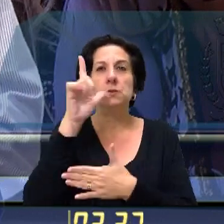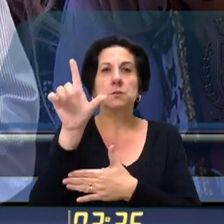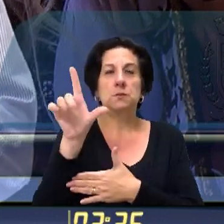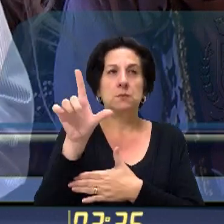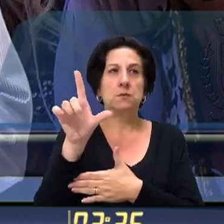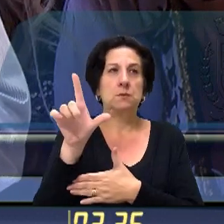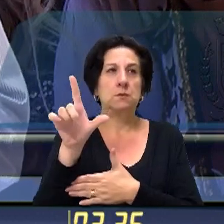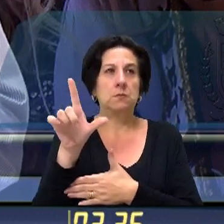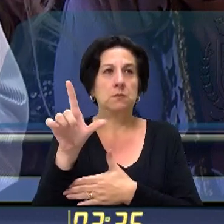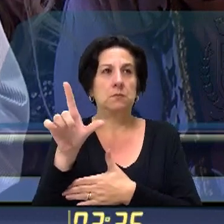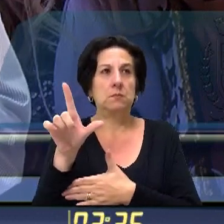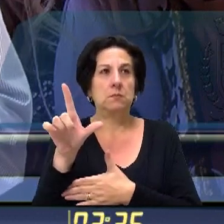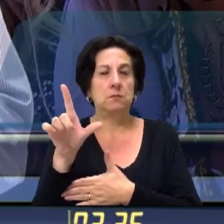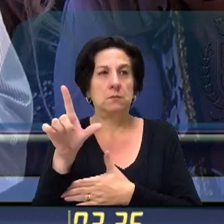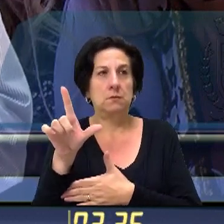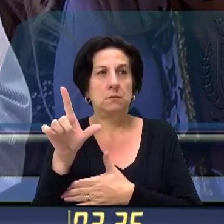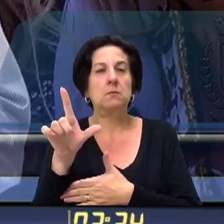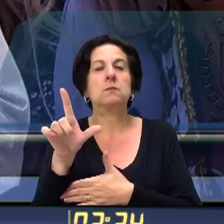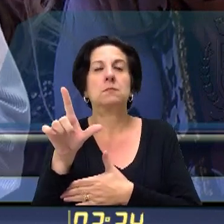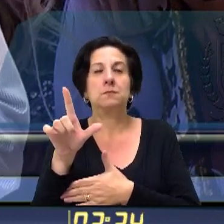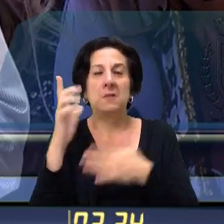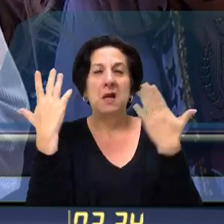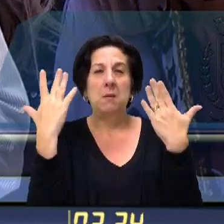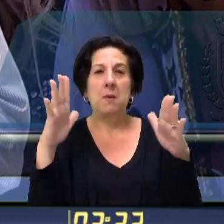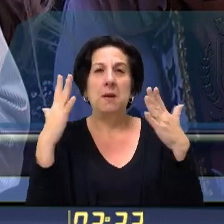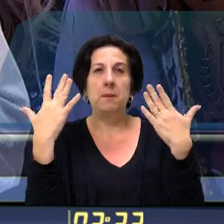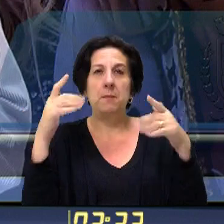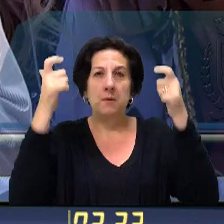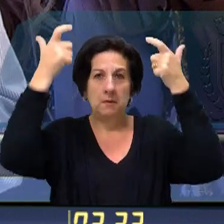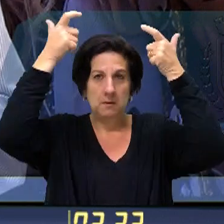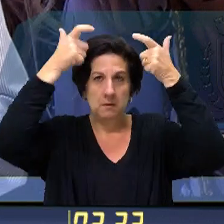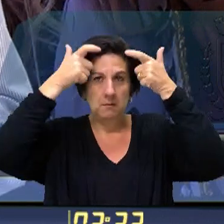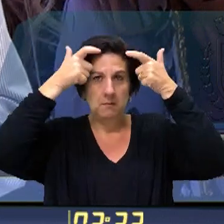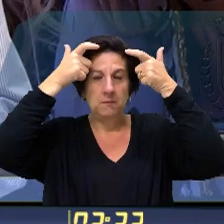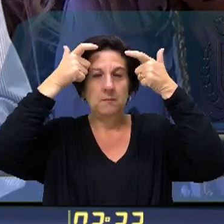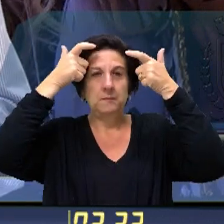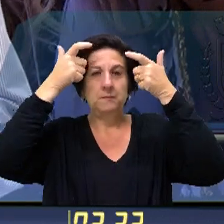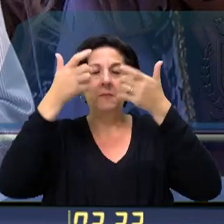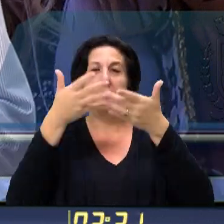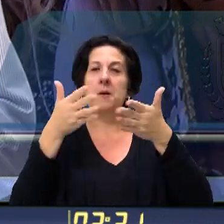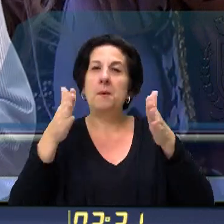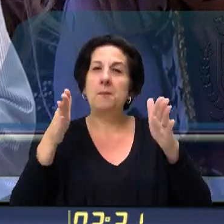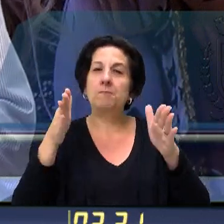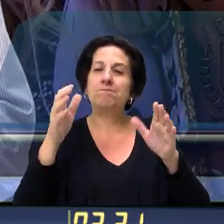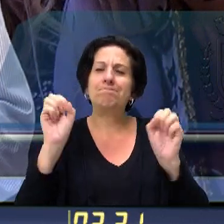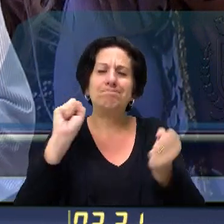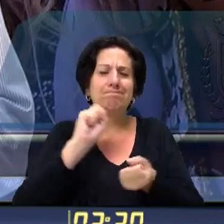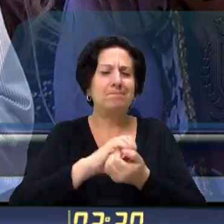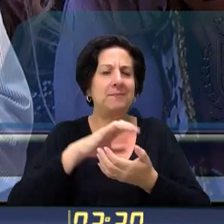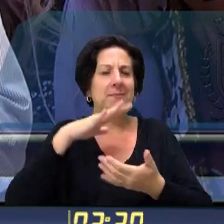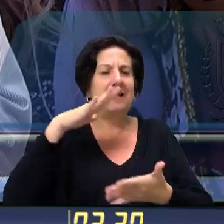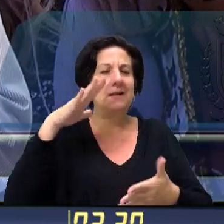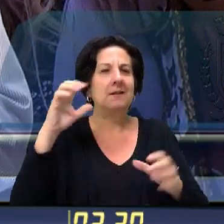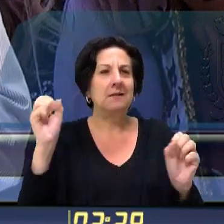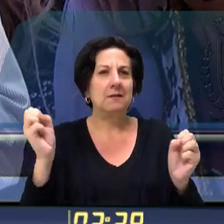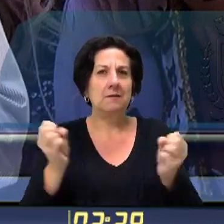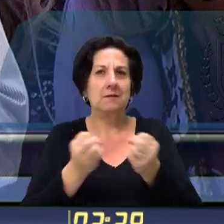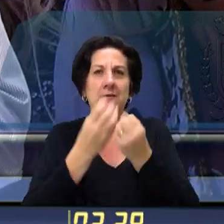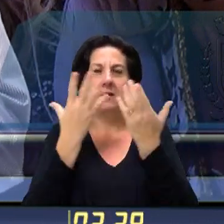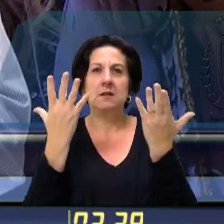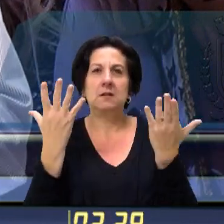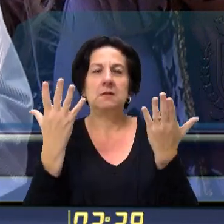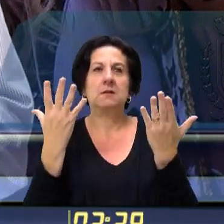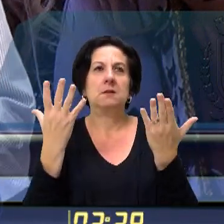que está sendo. Parabéns às soberanas por abrilhantarem este evento,